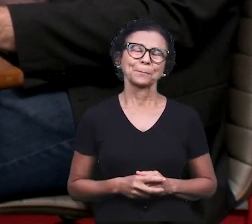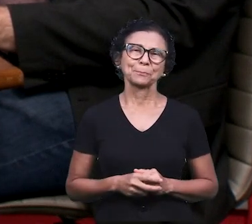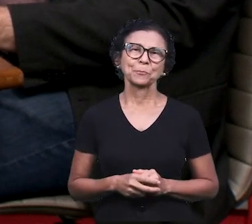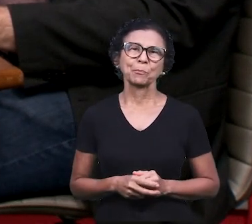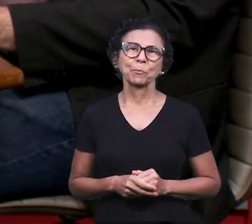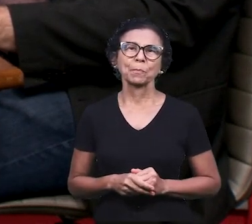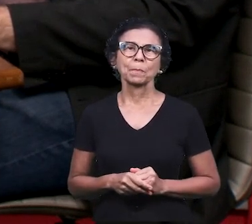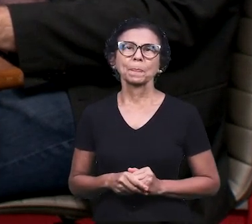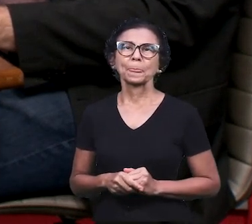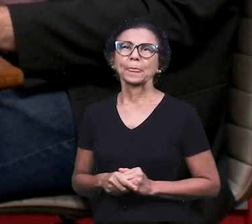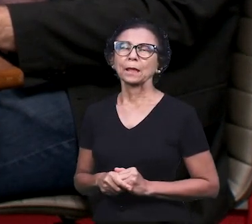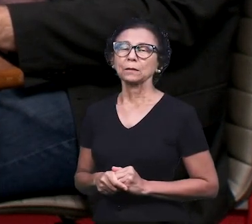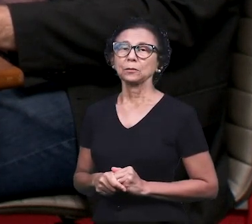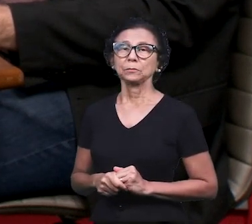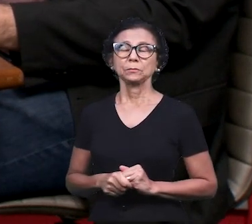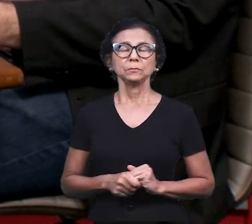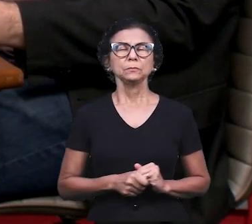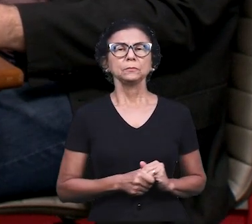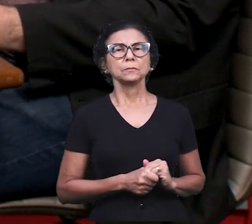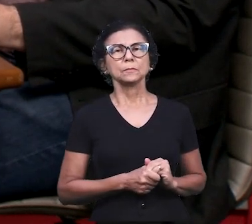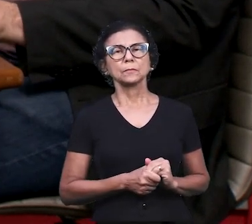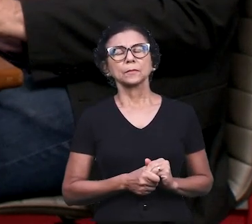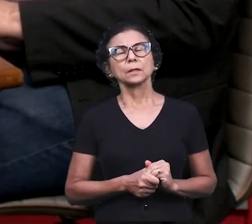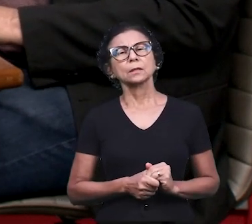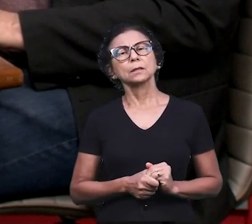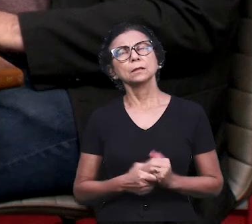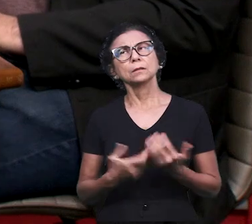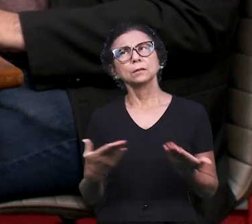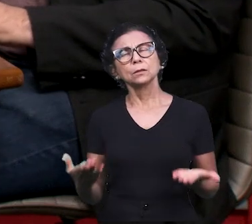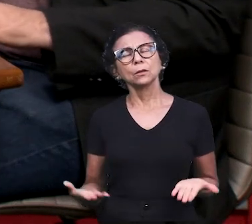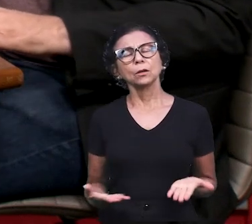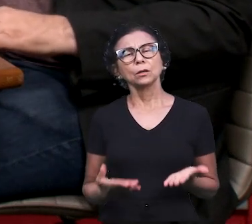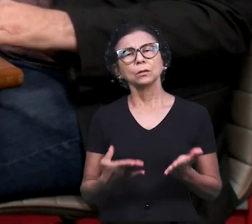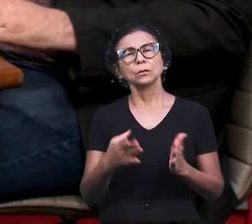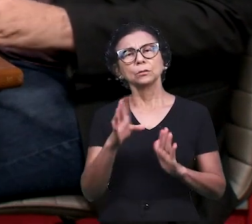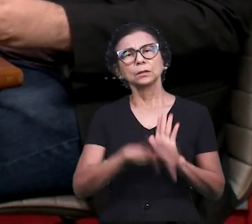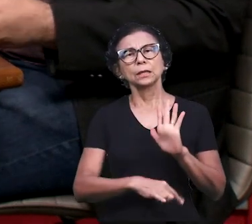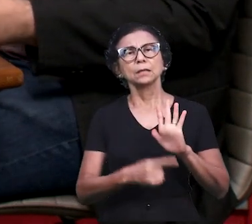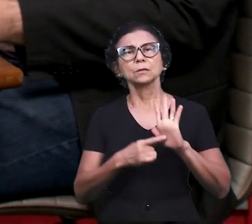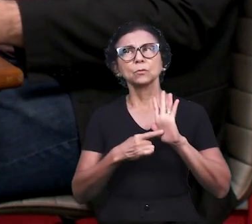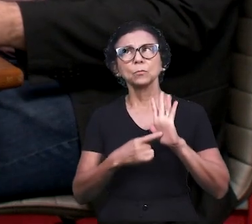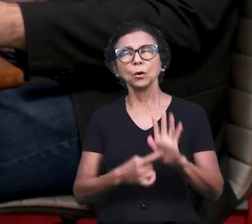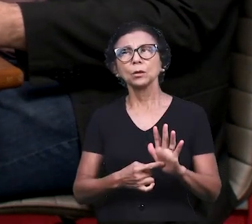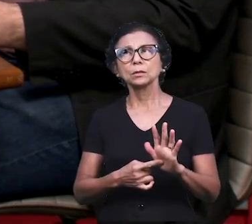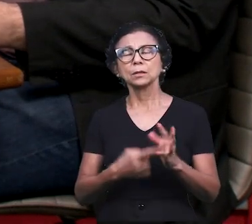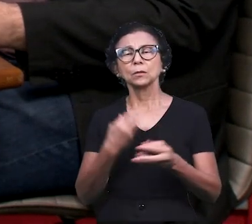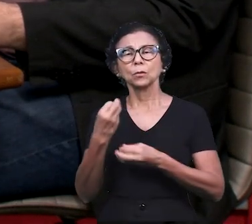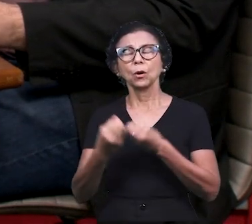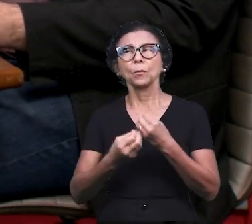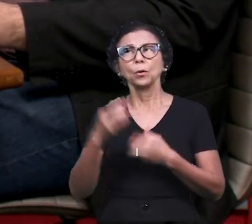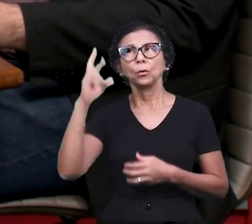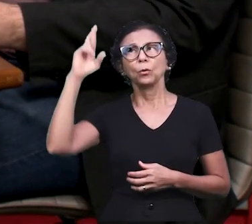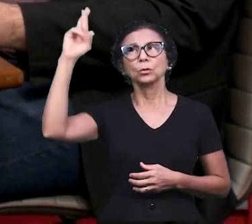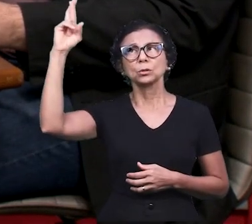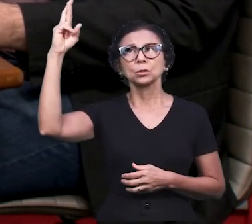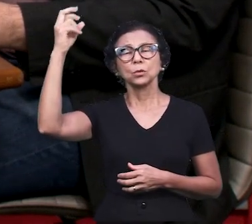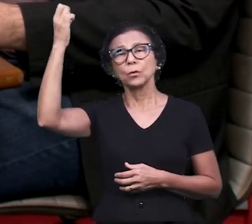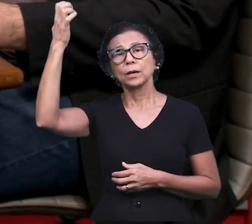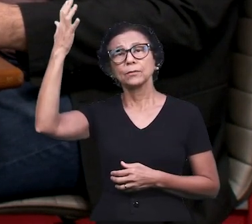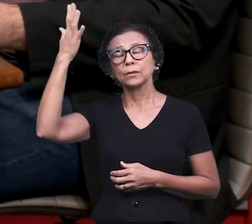essa leitura falando a respeito dos sacrifícios, na forma como o Senhor orientou, para pecado,